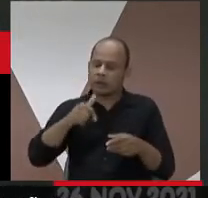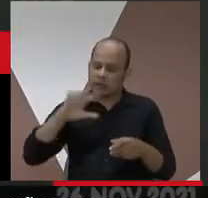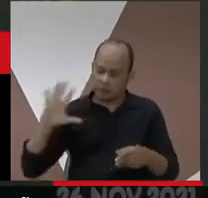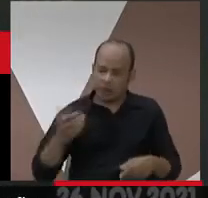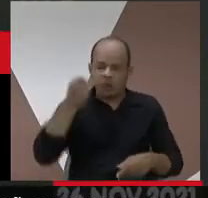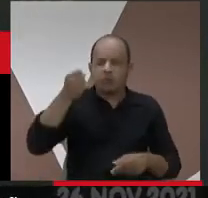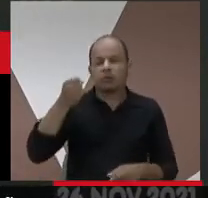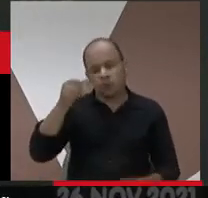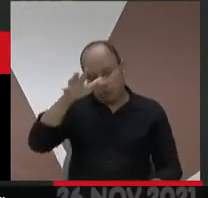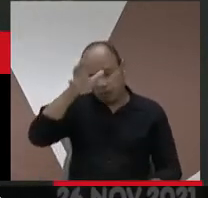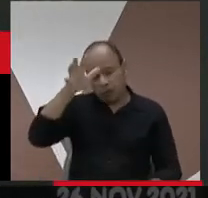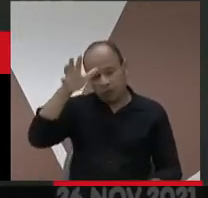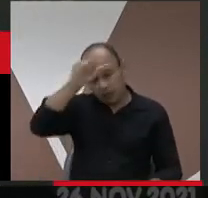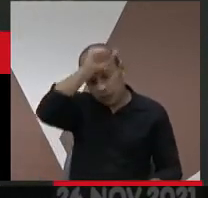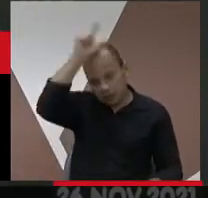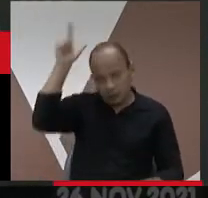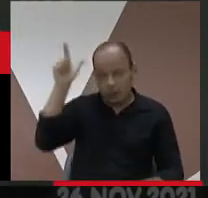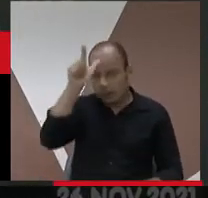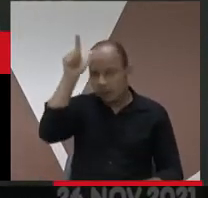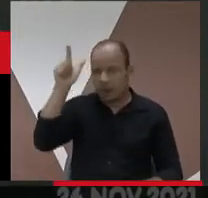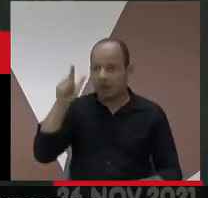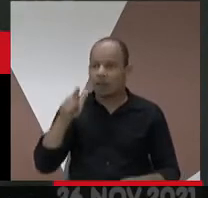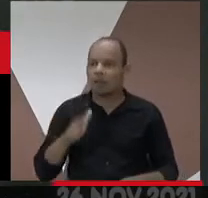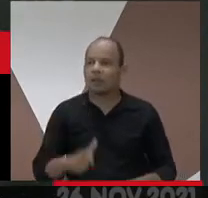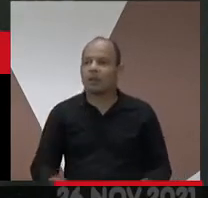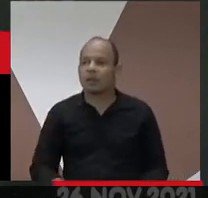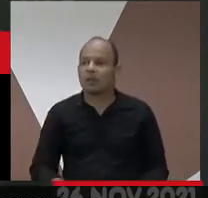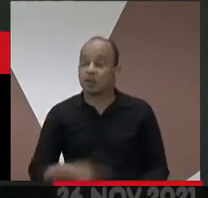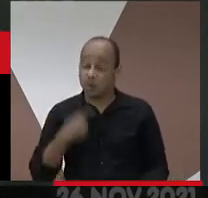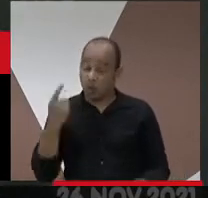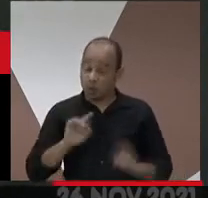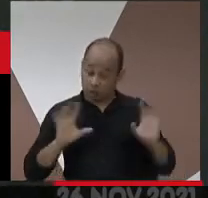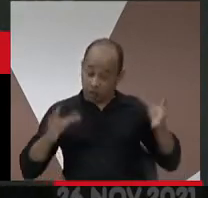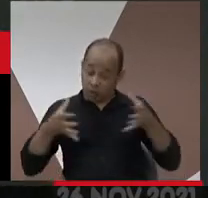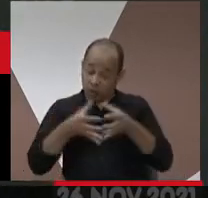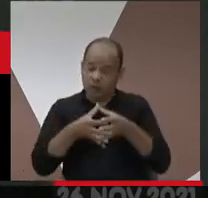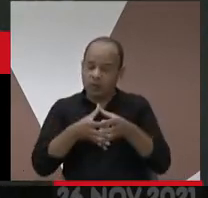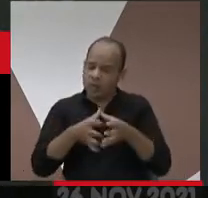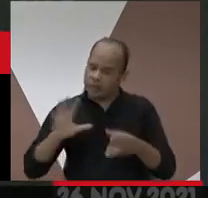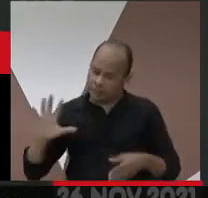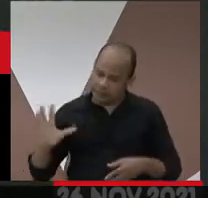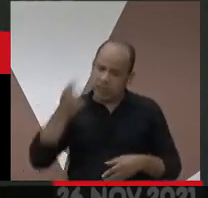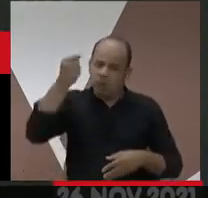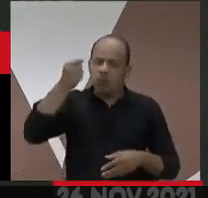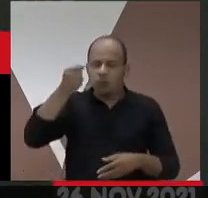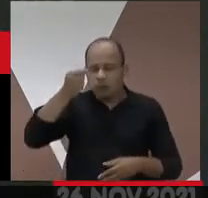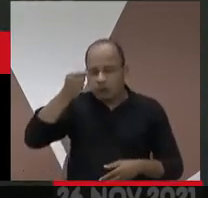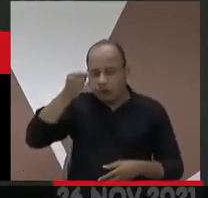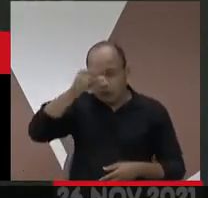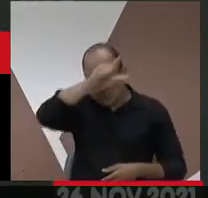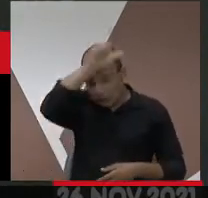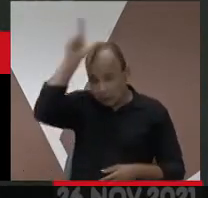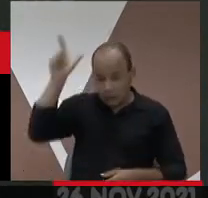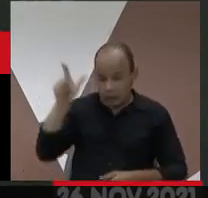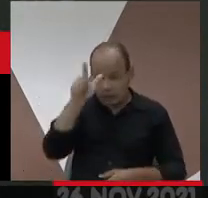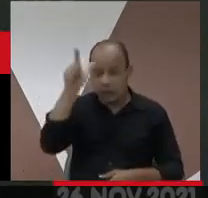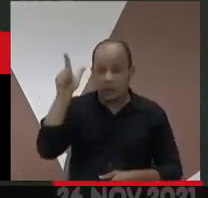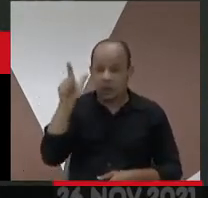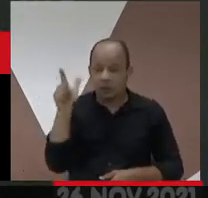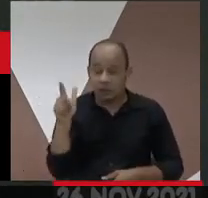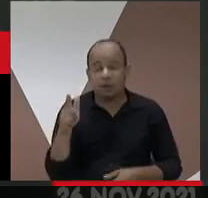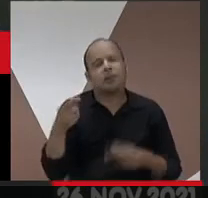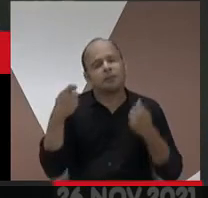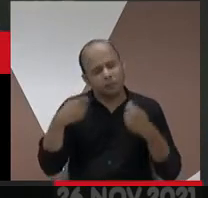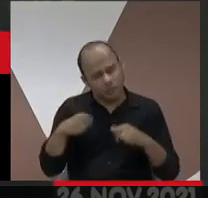posicionamento. Nós, do coletivo Salve Santa Luzia e Frente Metropolitana contra o Rodoanel, viemos